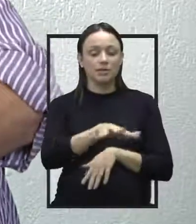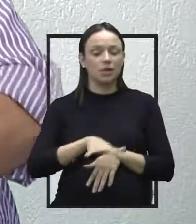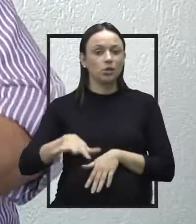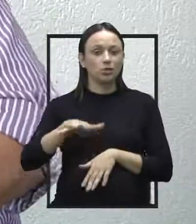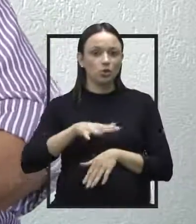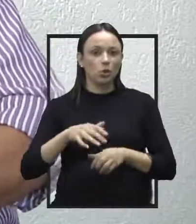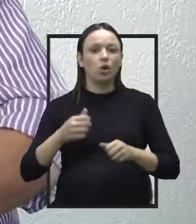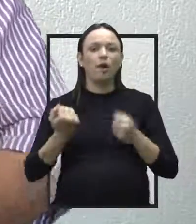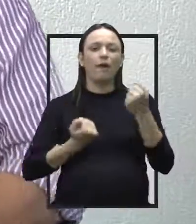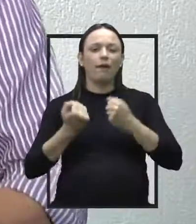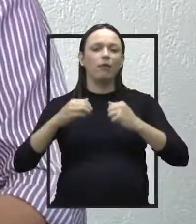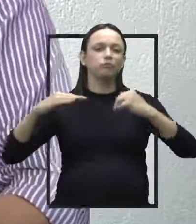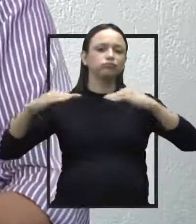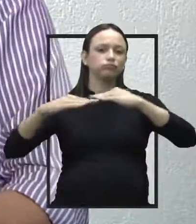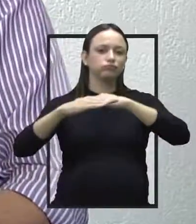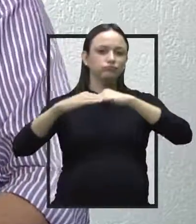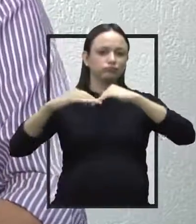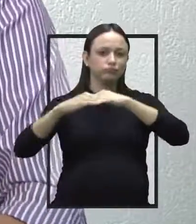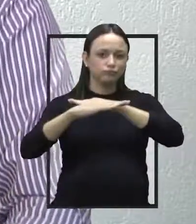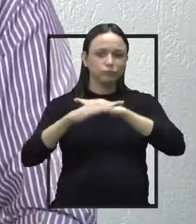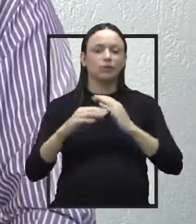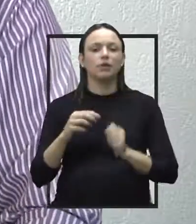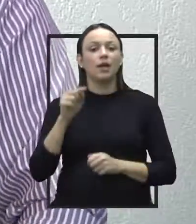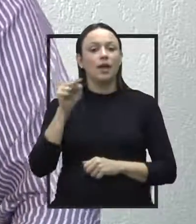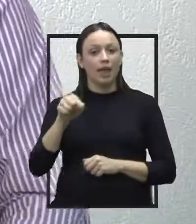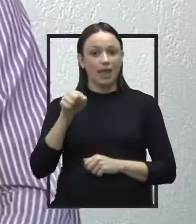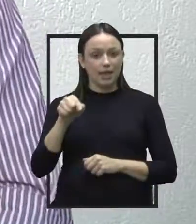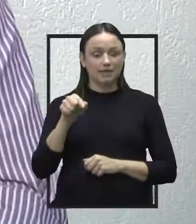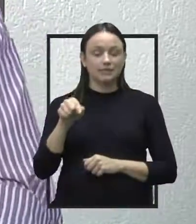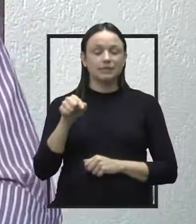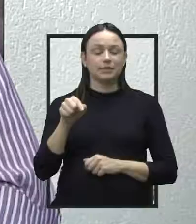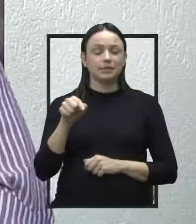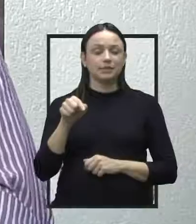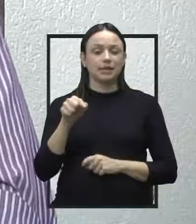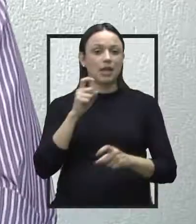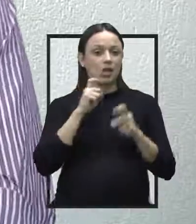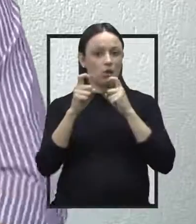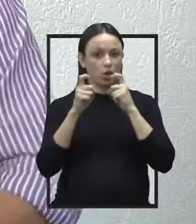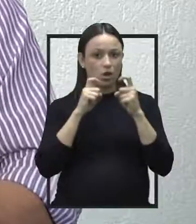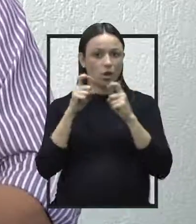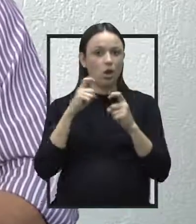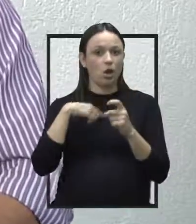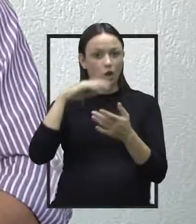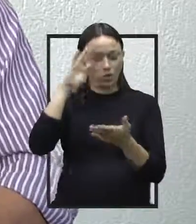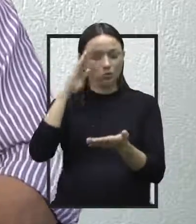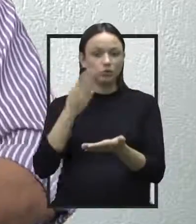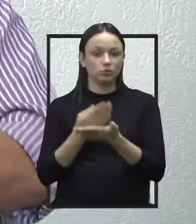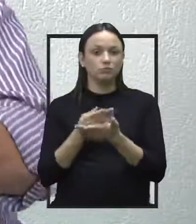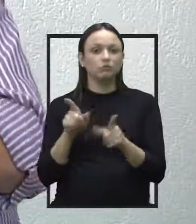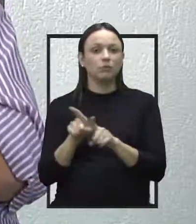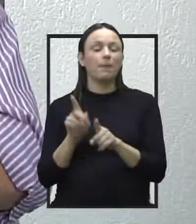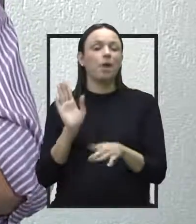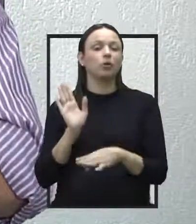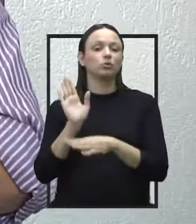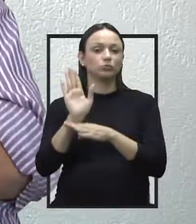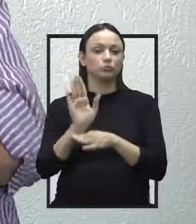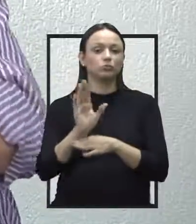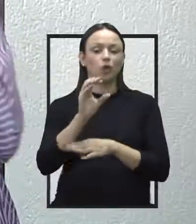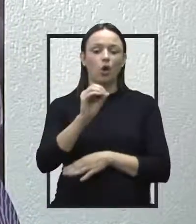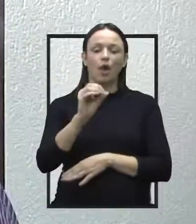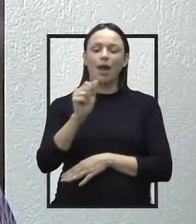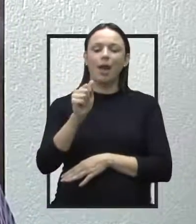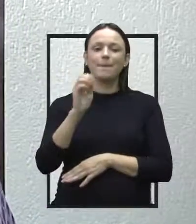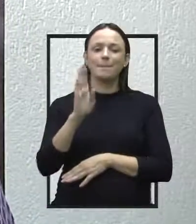de trânsito da nossa cidade. Com essa reunião, eu acredito até que eles estão colaborando, assim como a OAB